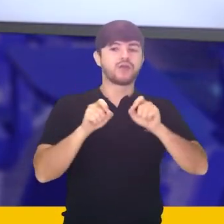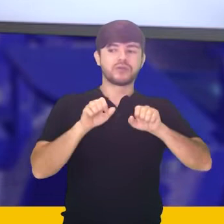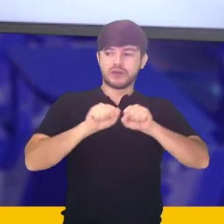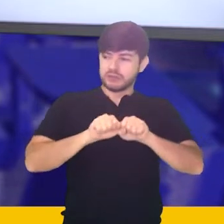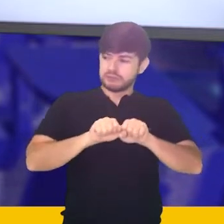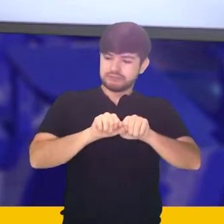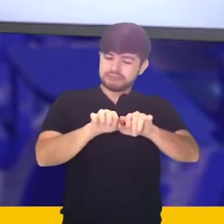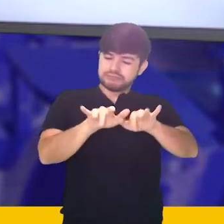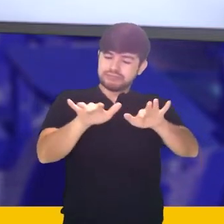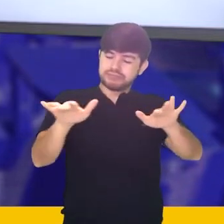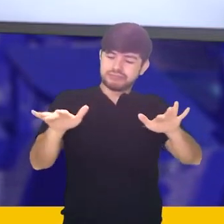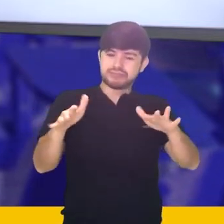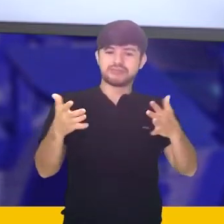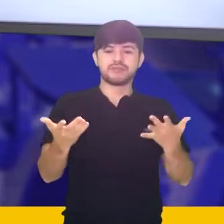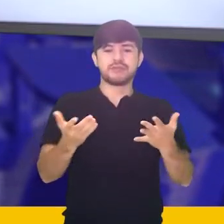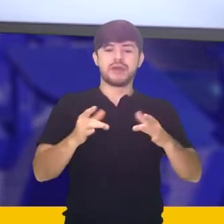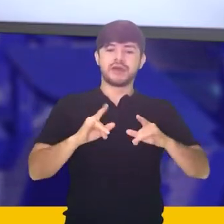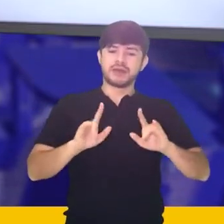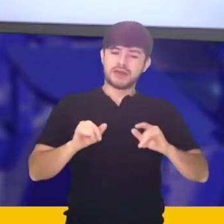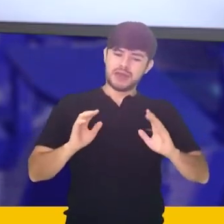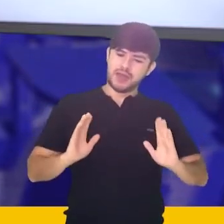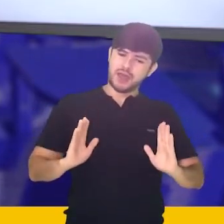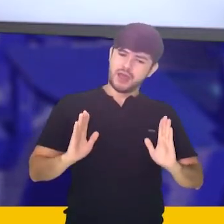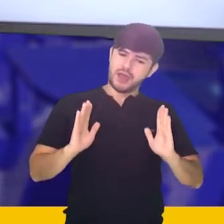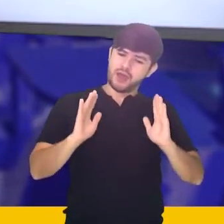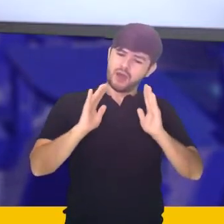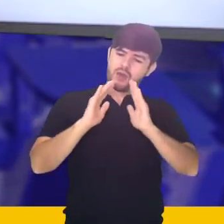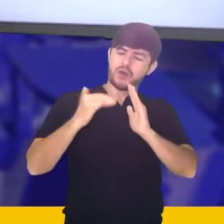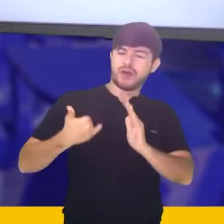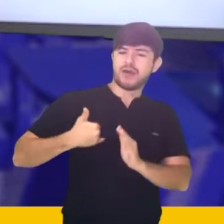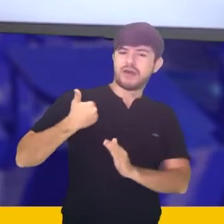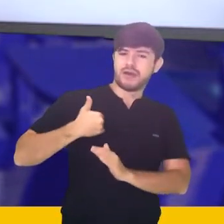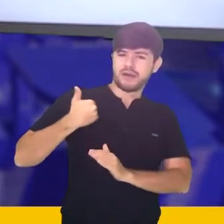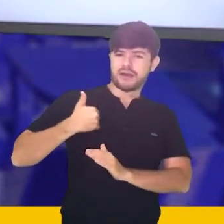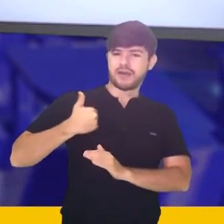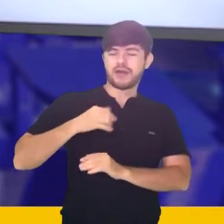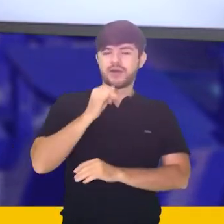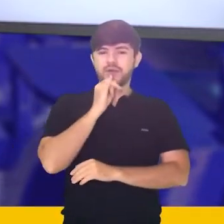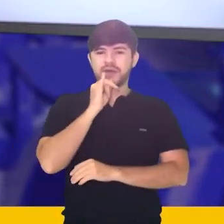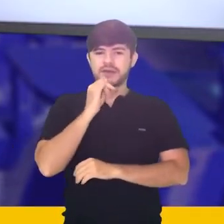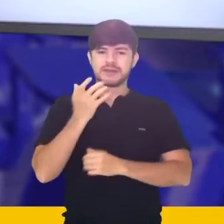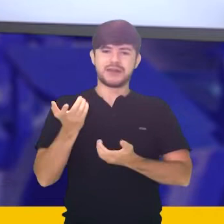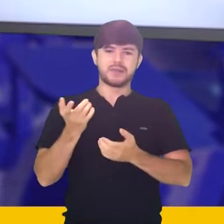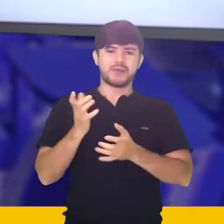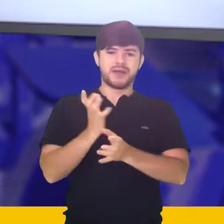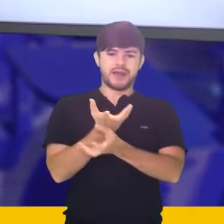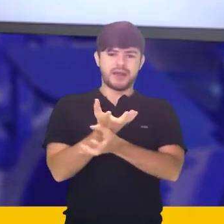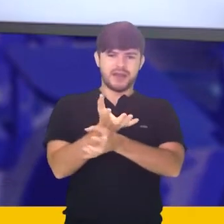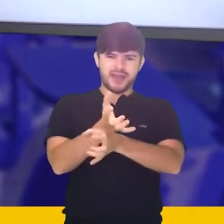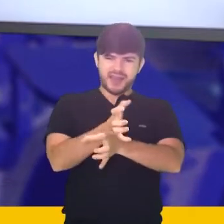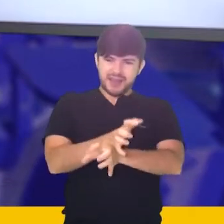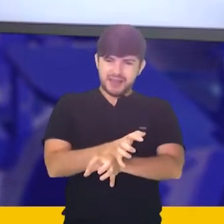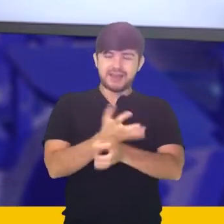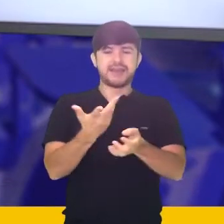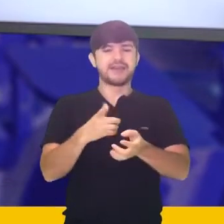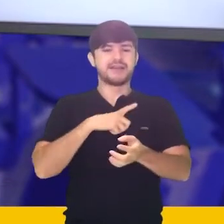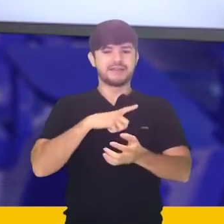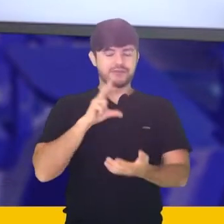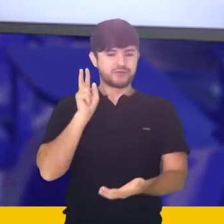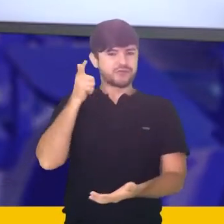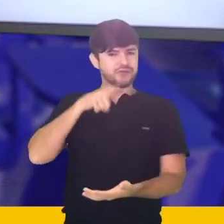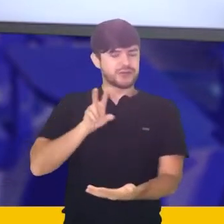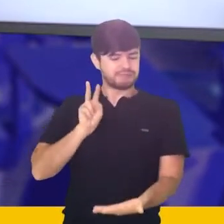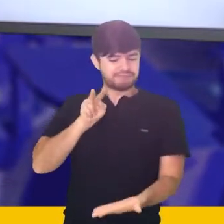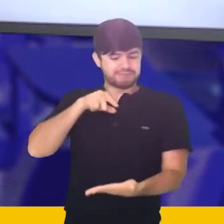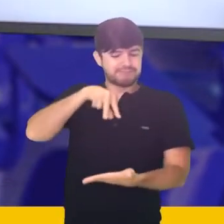etária. Pensa na estrutura que nem assim, tipo os nossos ossos, né? A gente tem uma estrutura óssea que mantém a gente de pé,